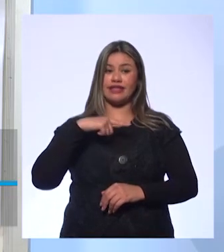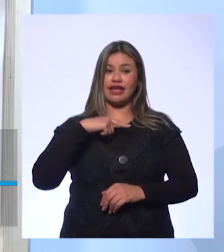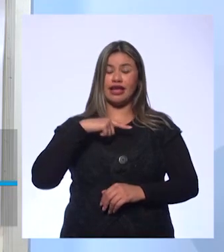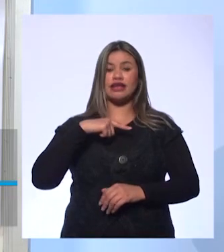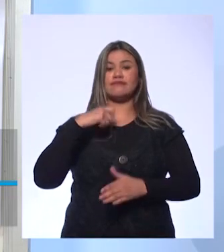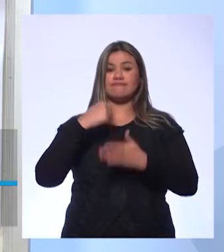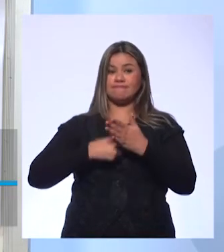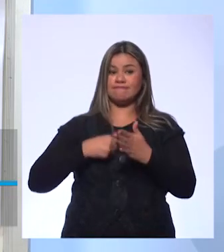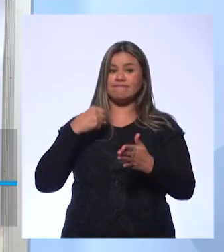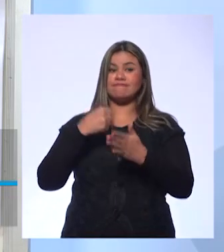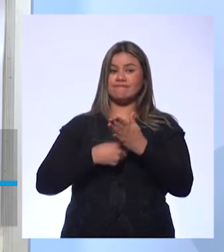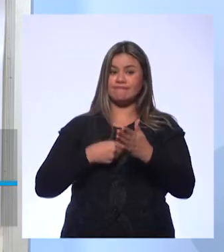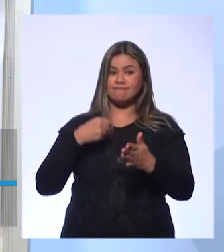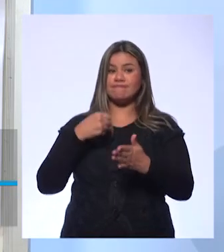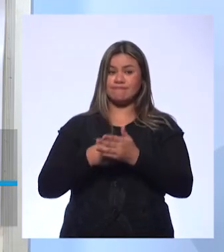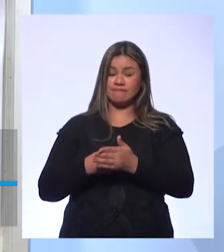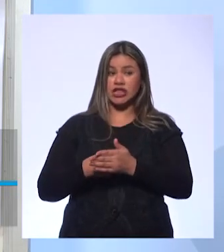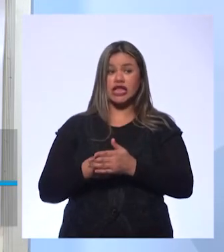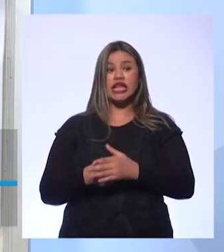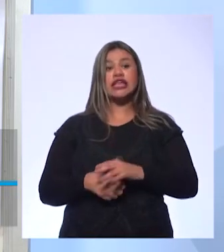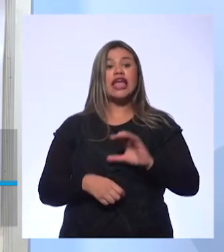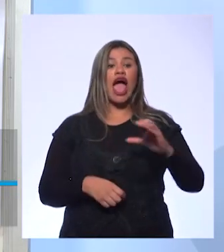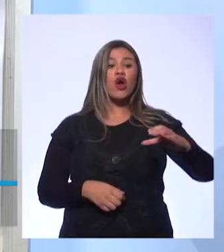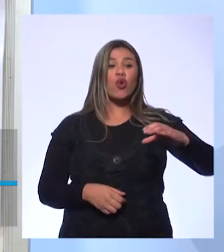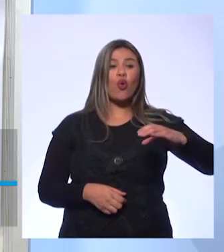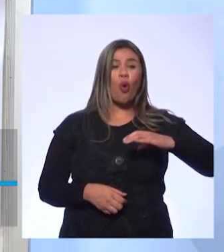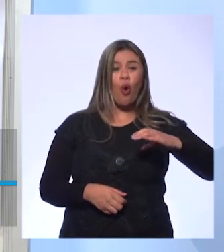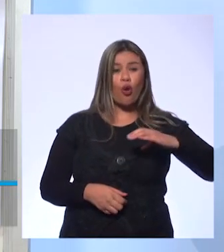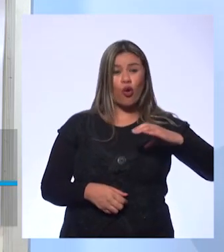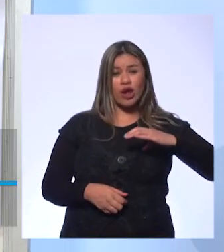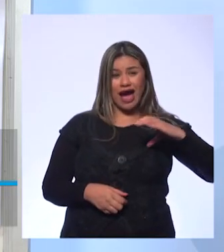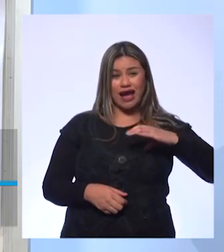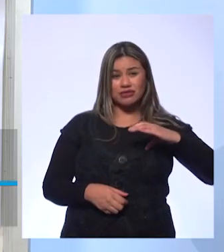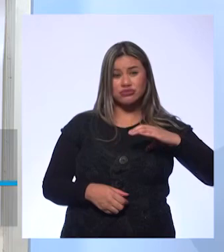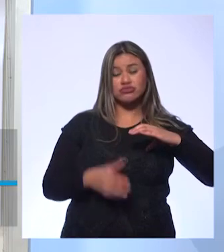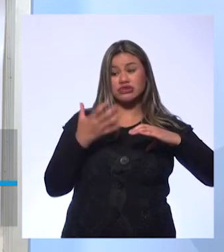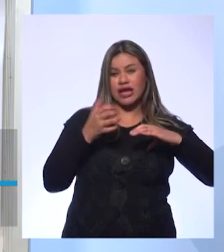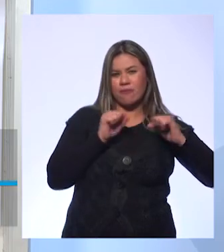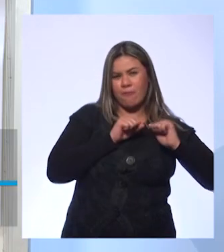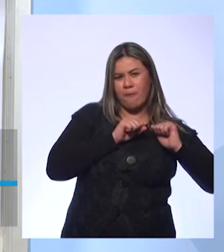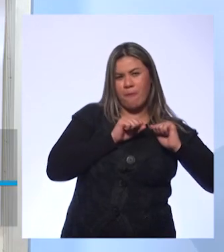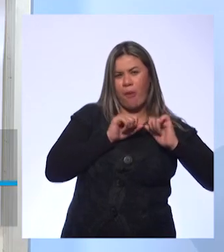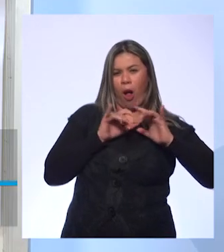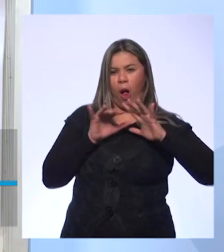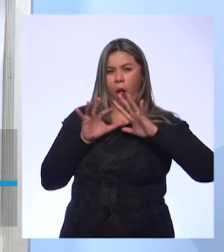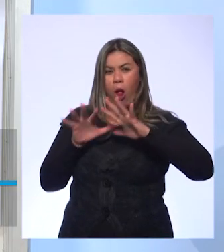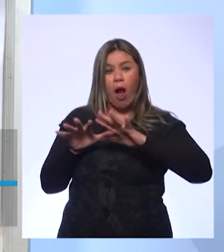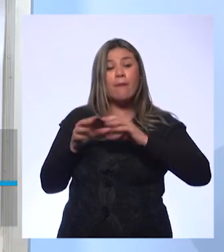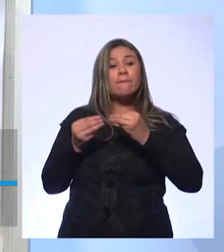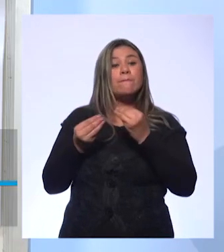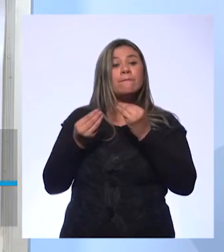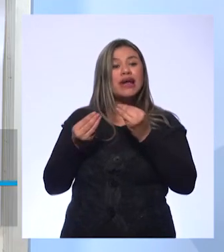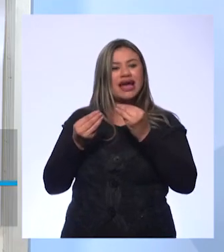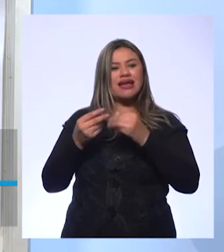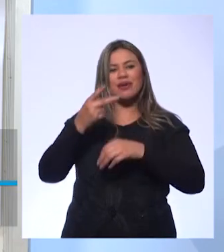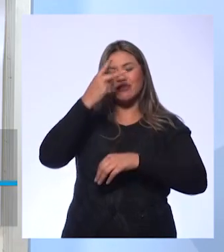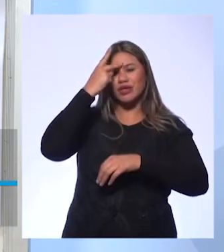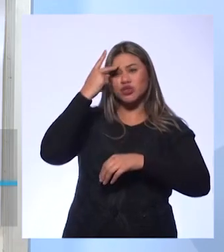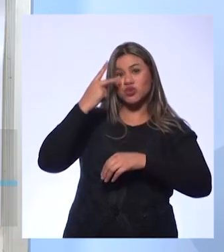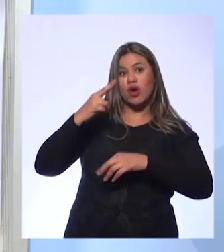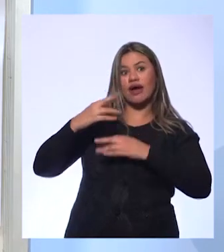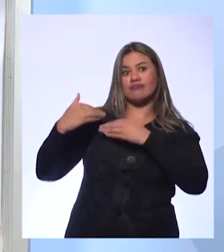essa questão e os colorados eles querem entrar no Uruguai e colocar um representante deles tá bem